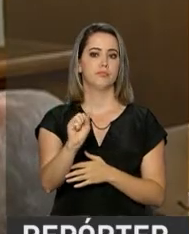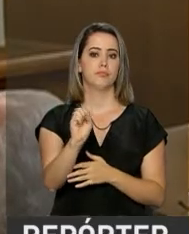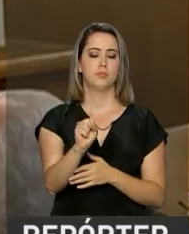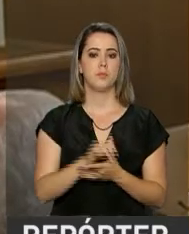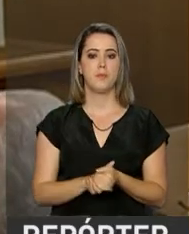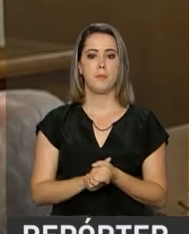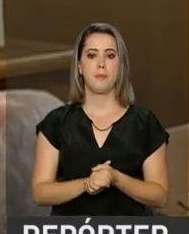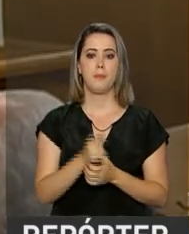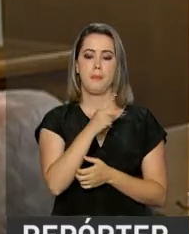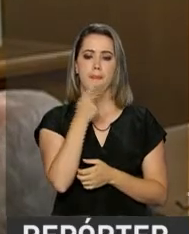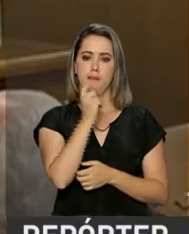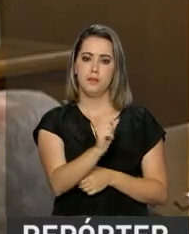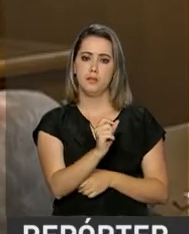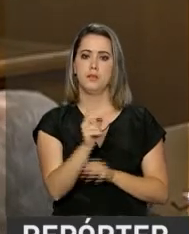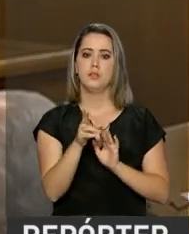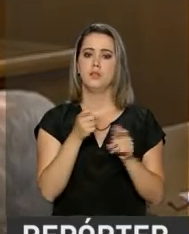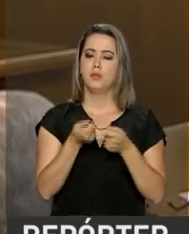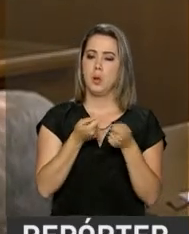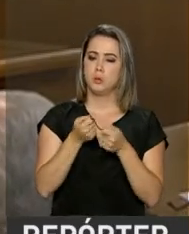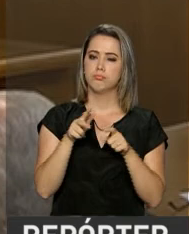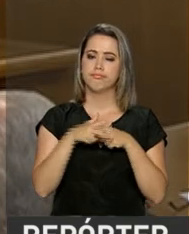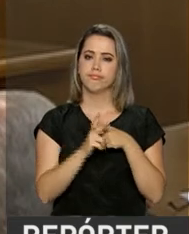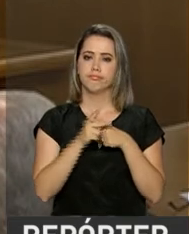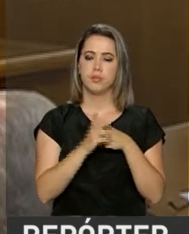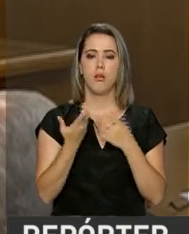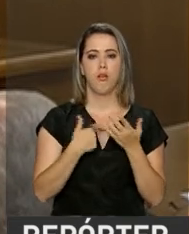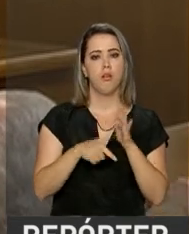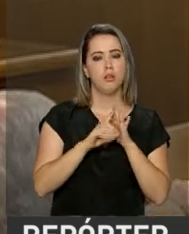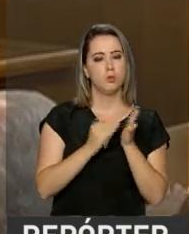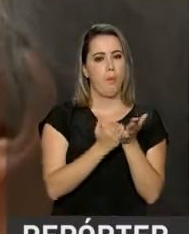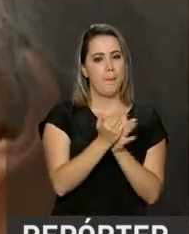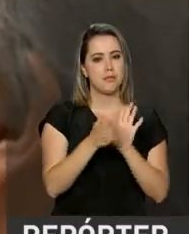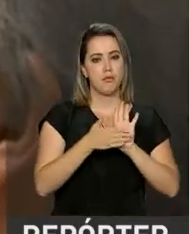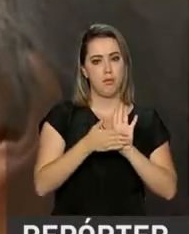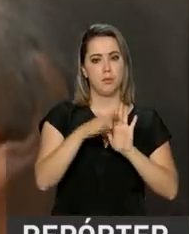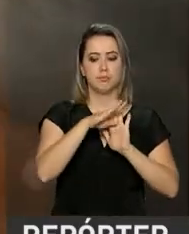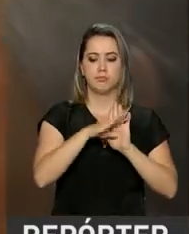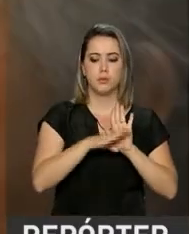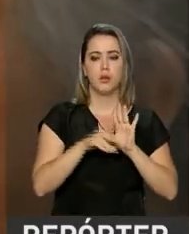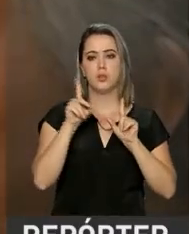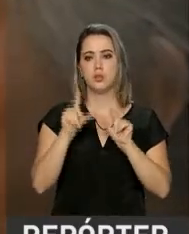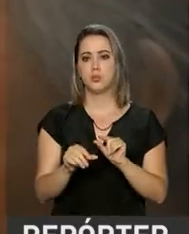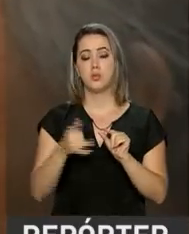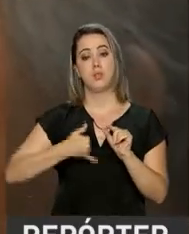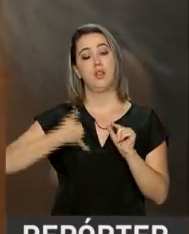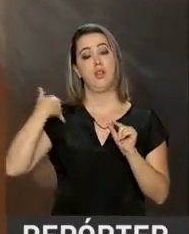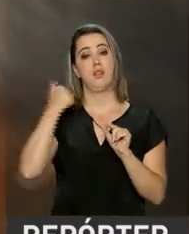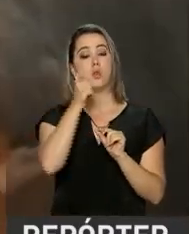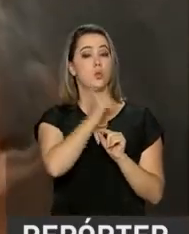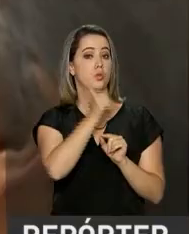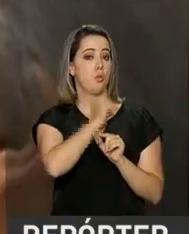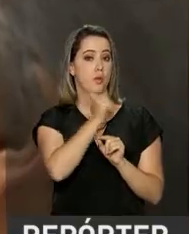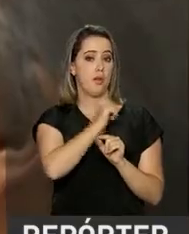deputado expôs as adequações feitas na Câmara Federal à proposta apresentada pelo governo, como a redução da idade mínima para a aposentadoria